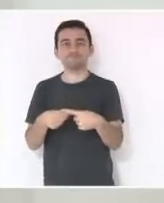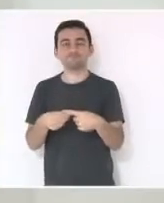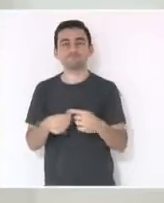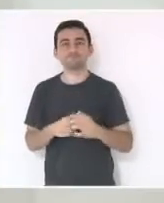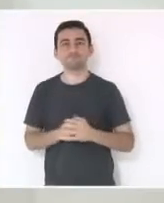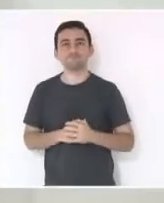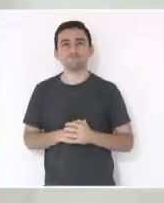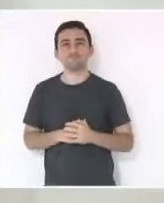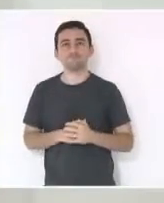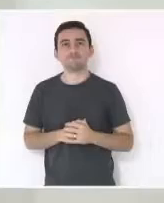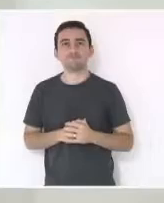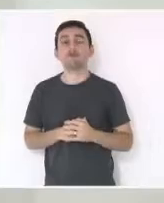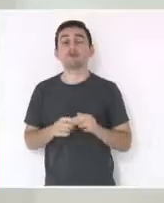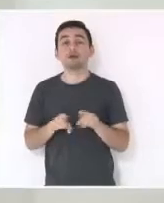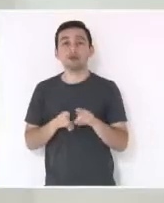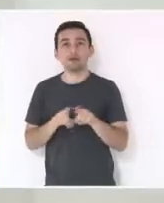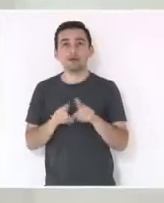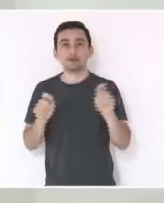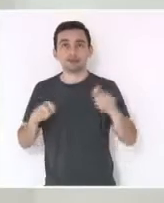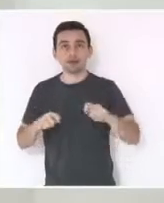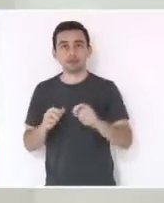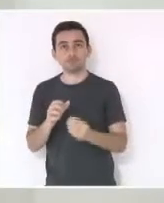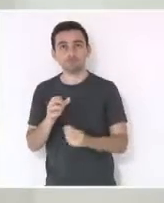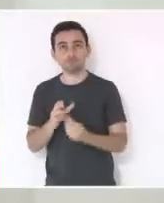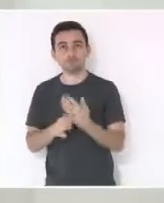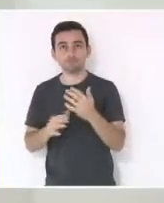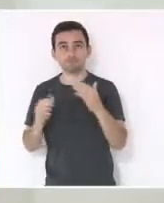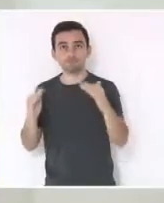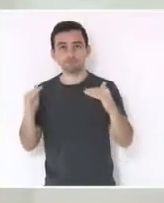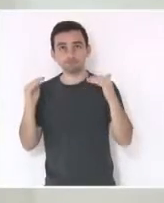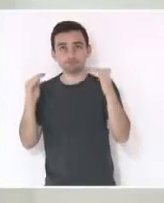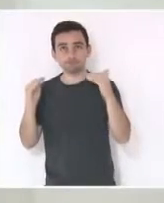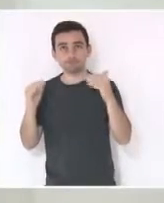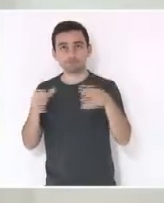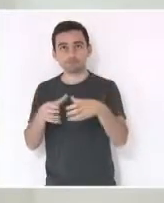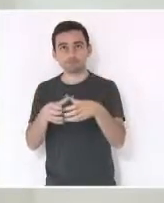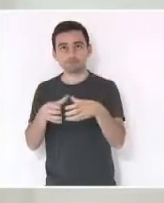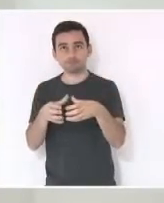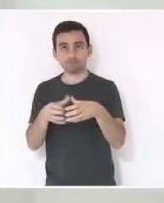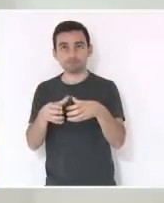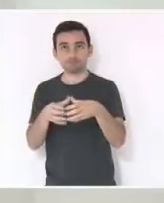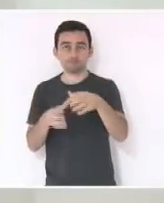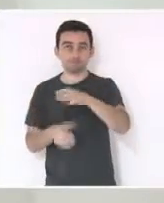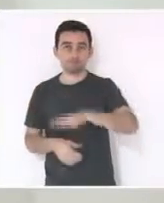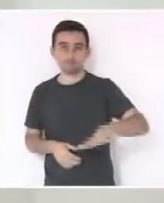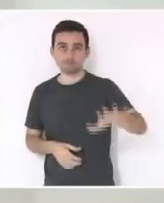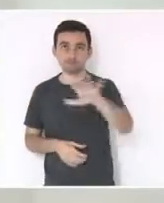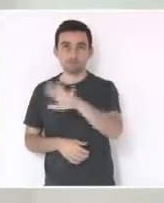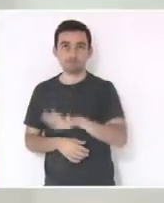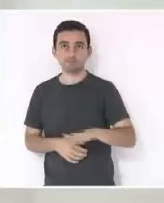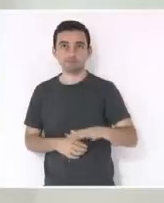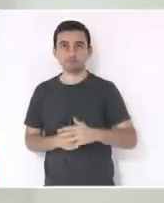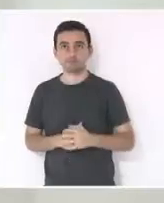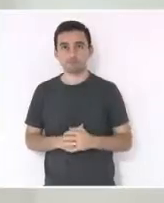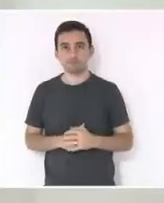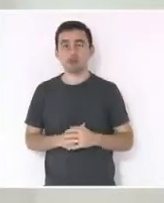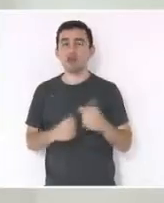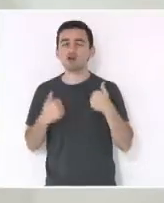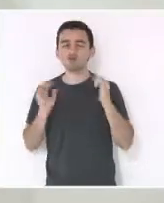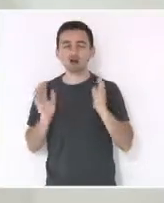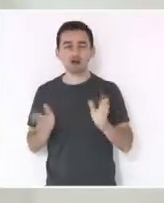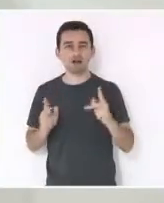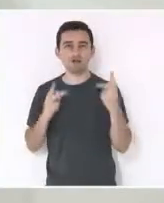e que cria a superintendência também da região metropolitana eu visitei todas as câmeras